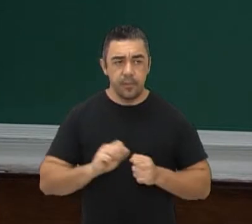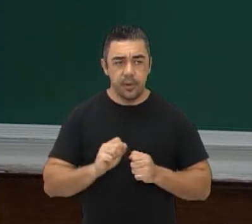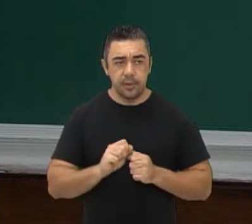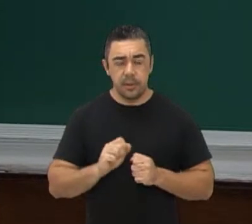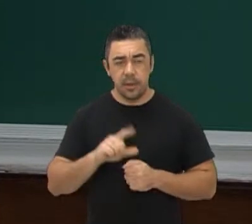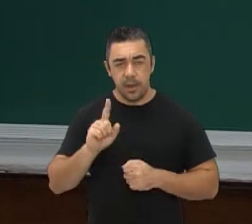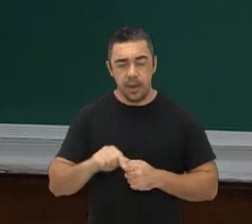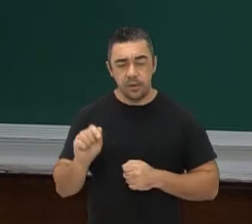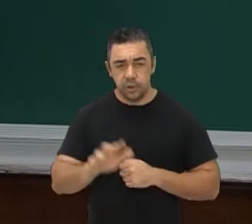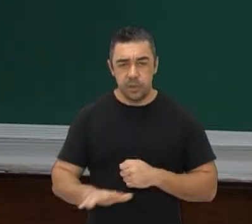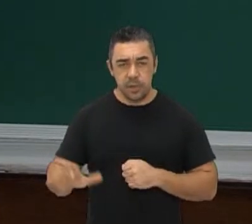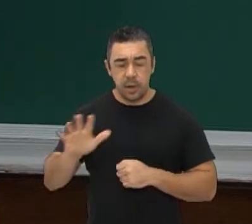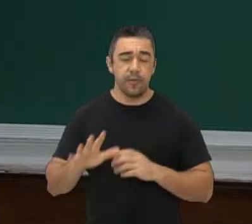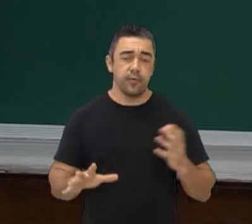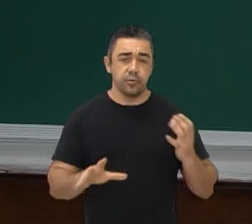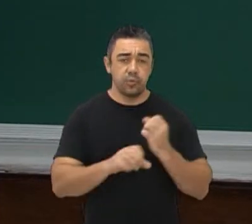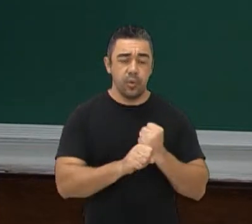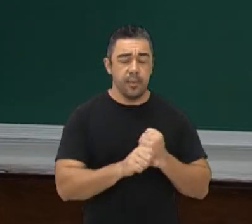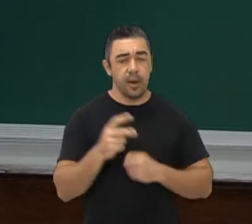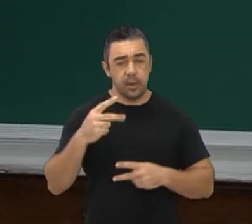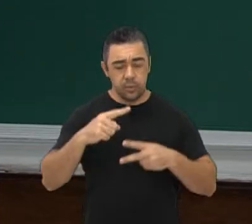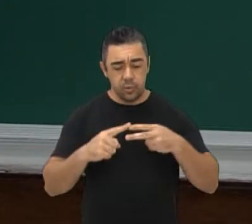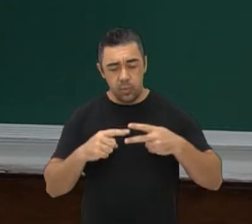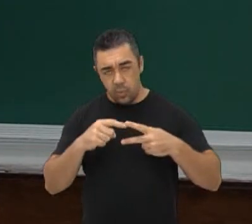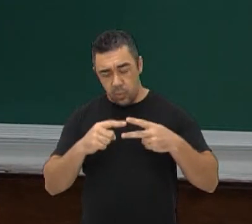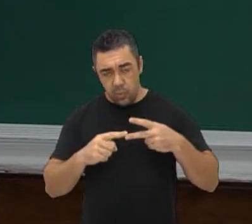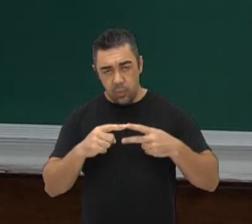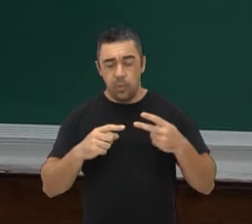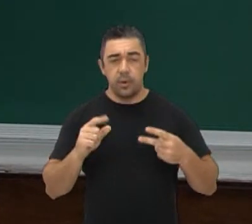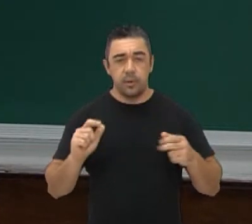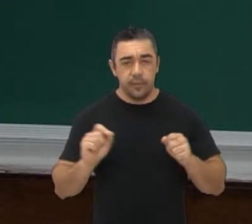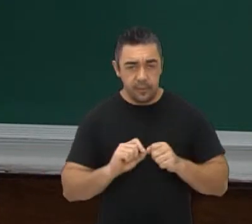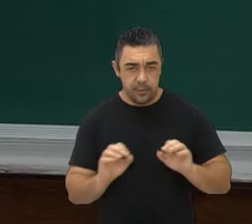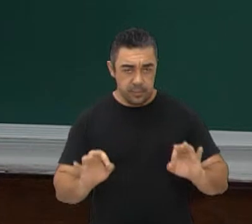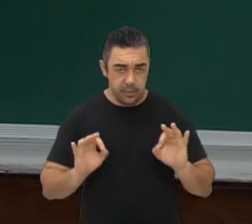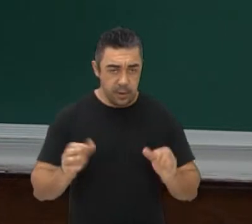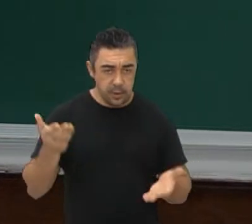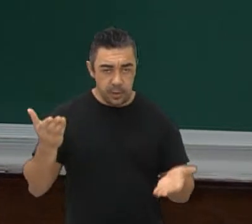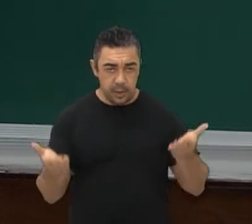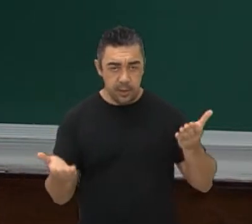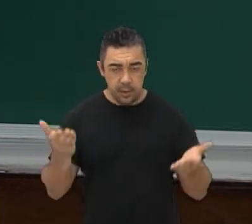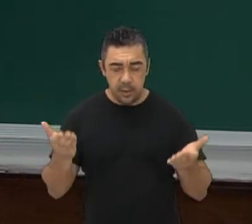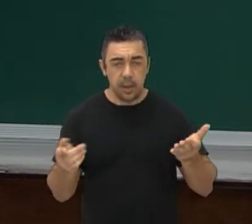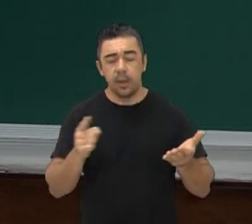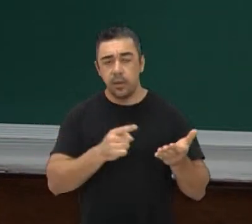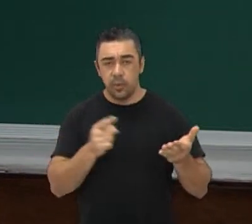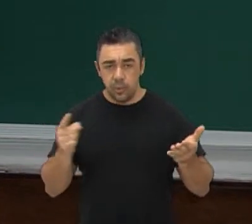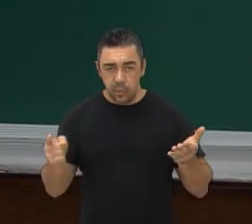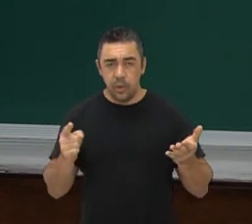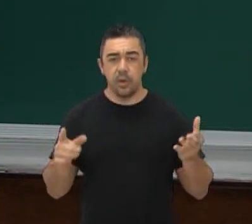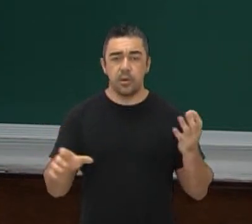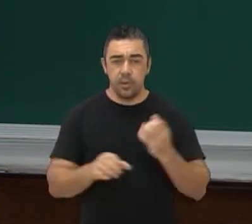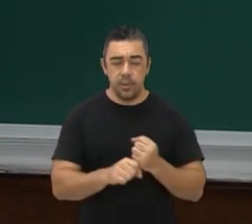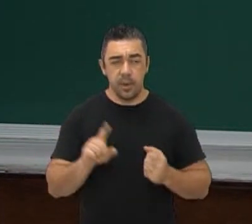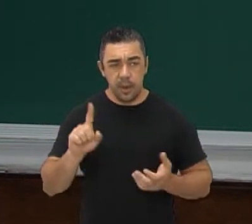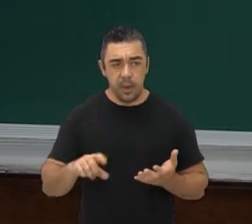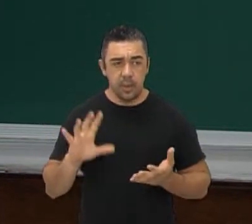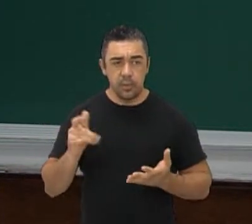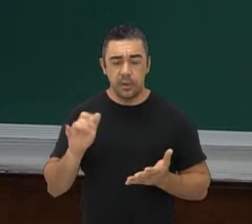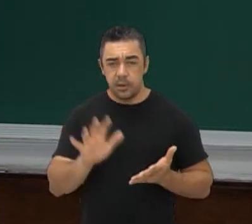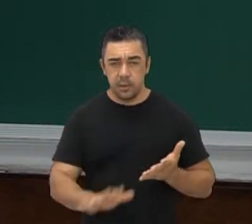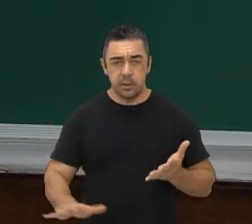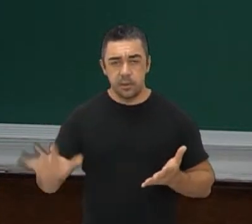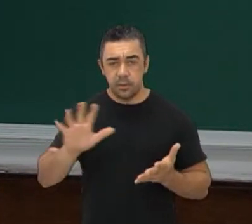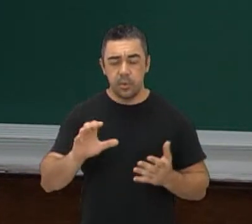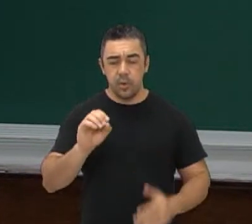pilha, eu vou somar as duas reações, contanto que elas estejam adequadamente balanceadas. E aí, nesse caso, é a reação global